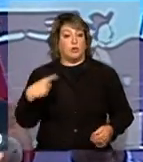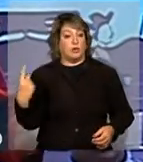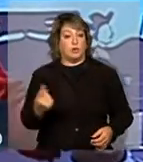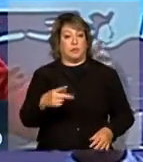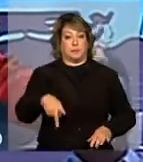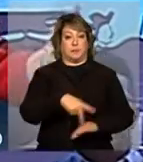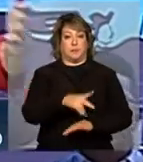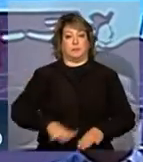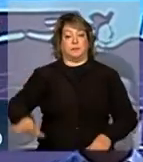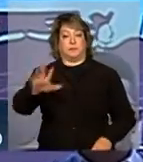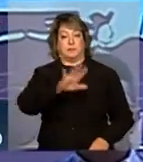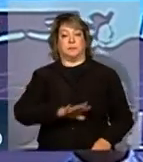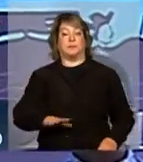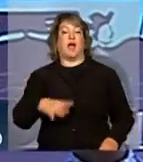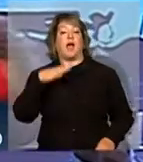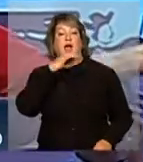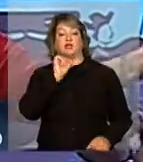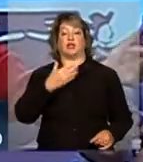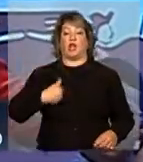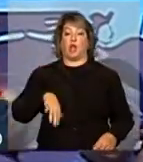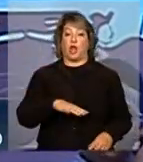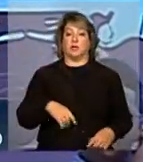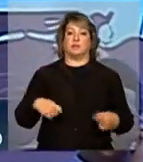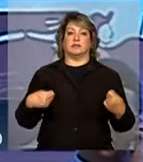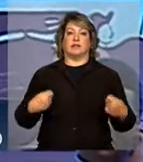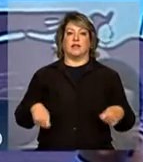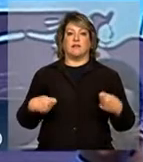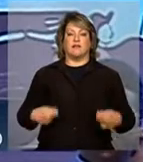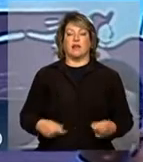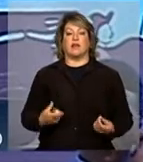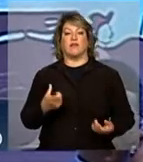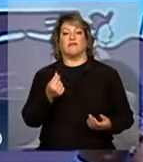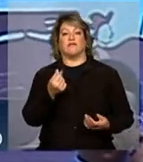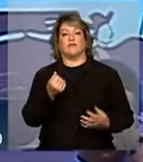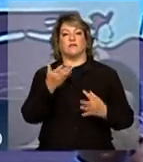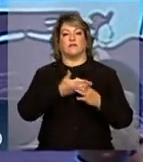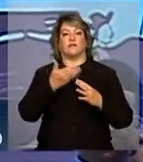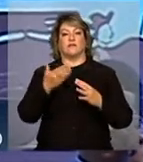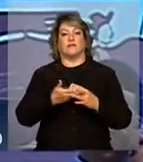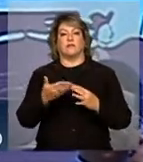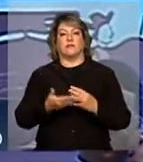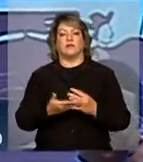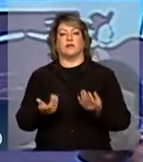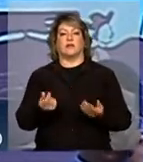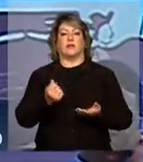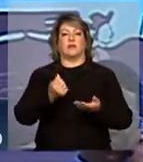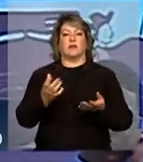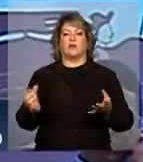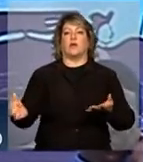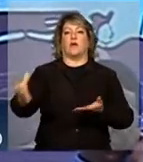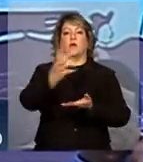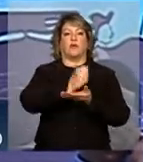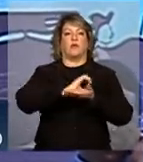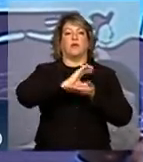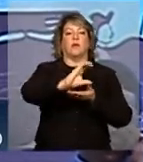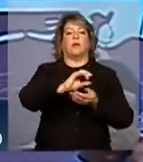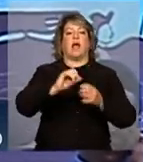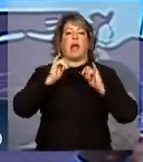país acham que nós devemos financiar as campanhas